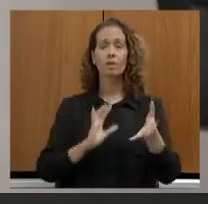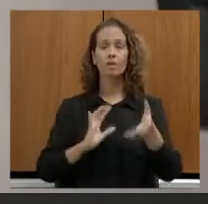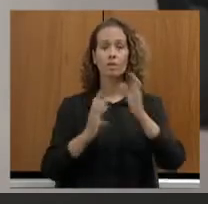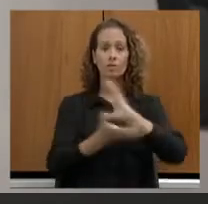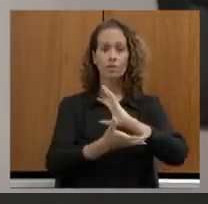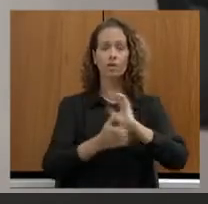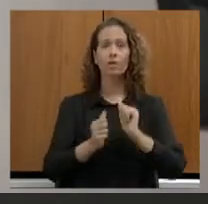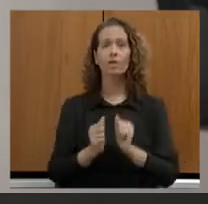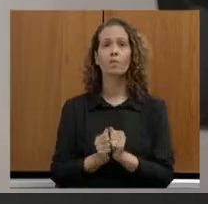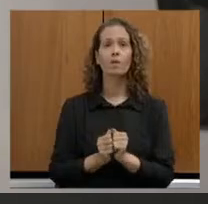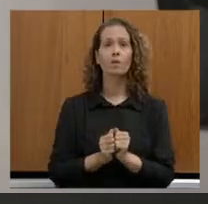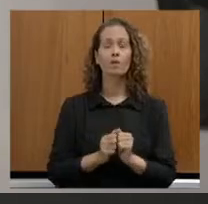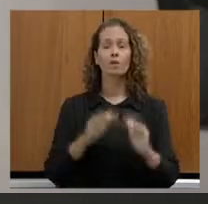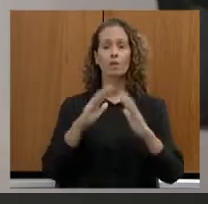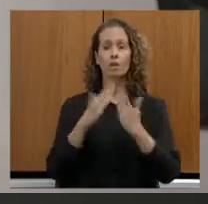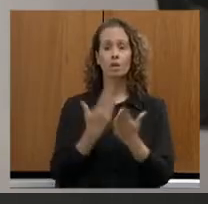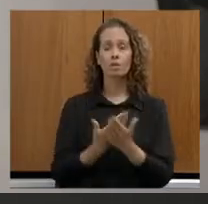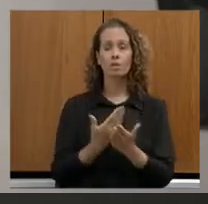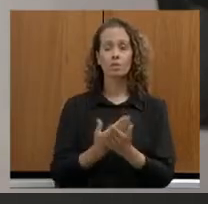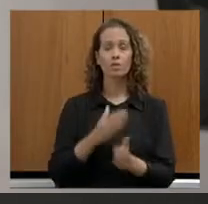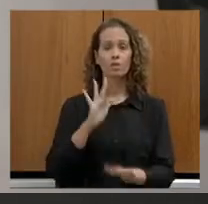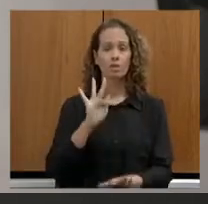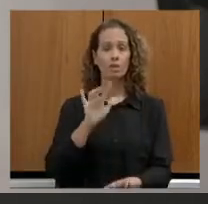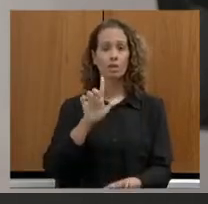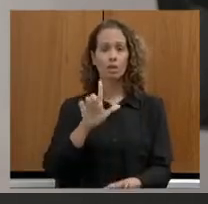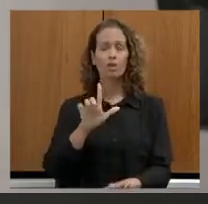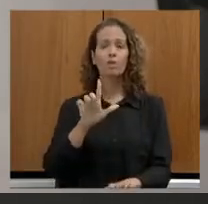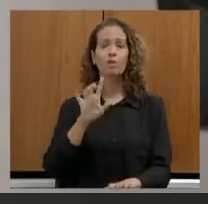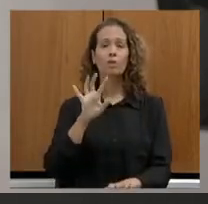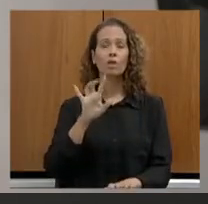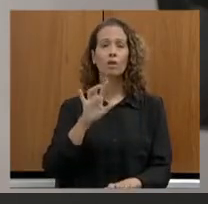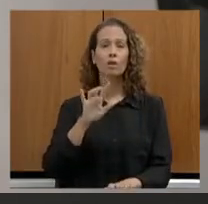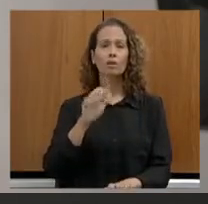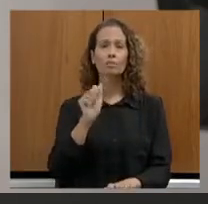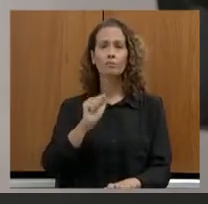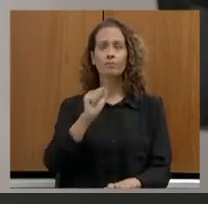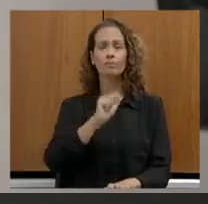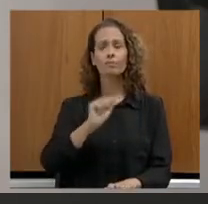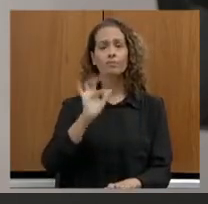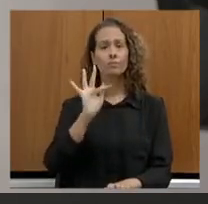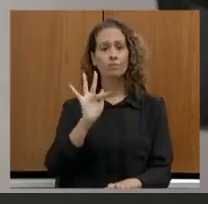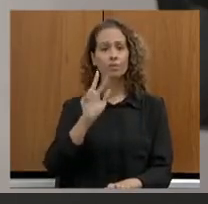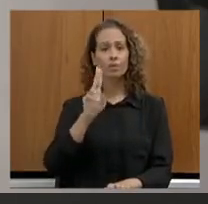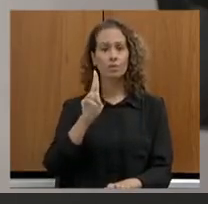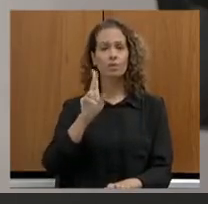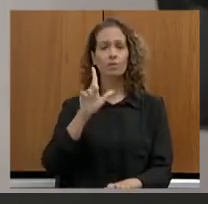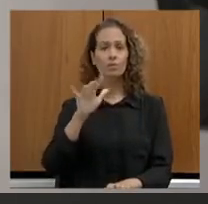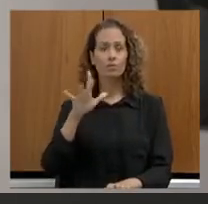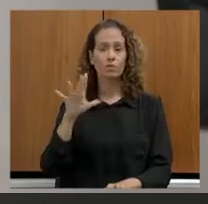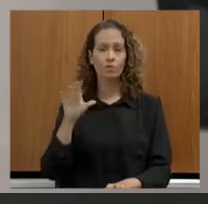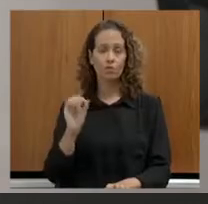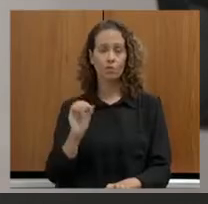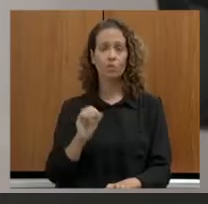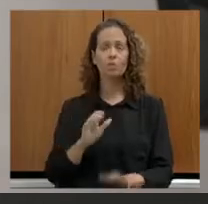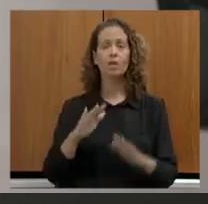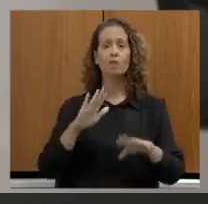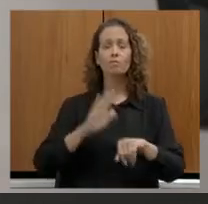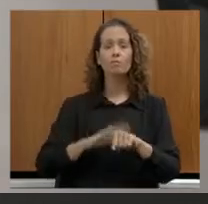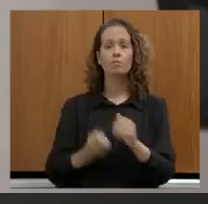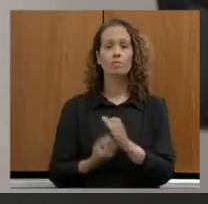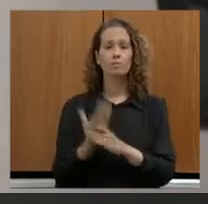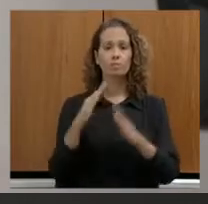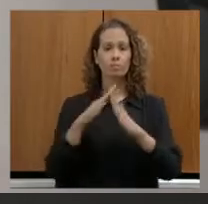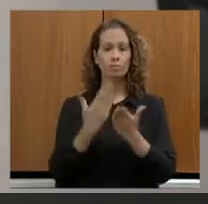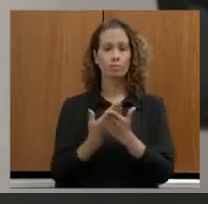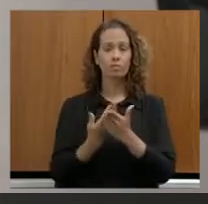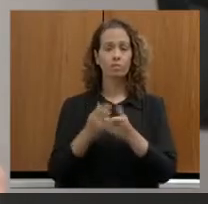Visa reguera Escola Municipal Flávio mota para que seja criada a escola quilombola do Macuco na comunidade do